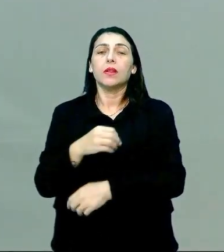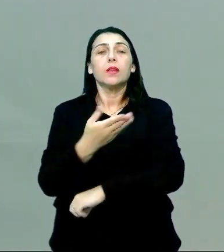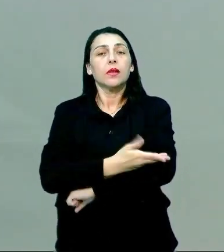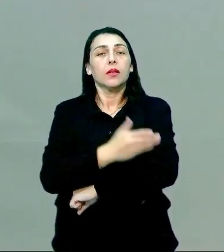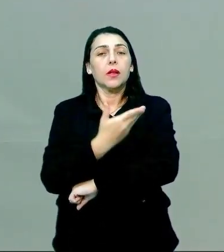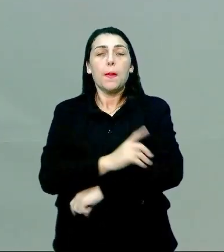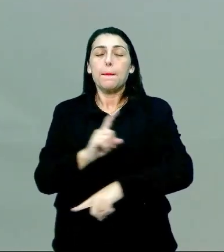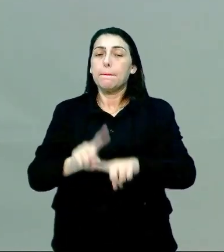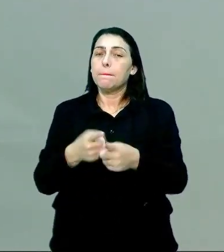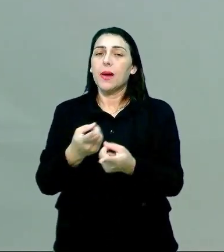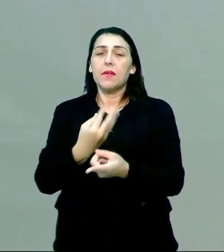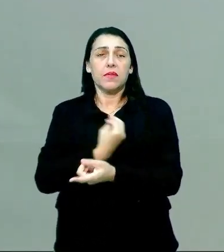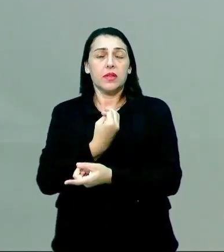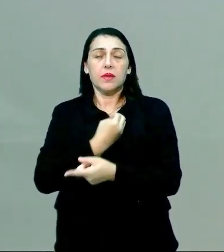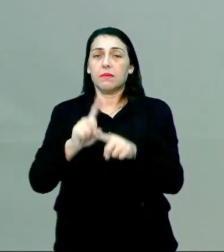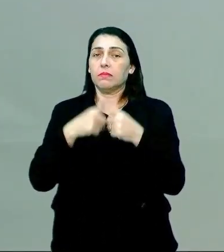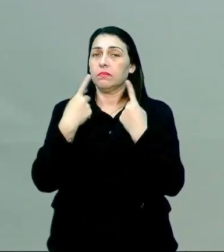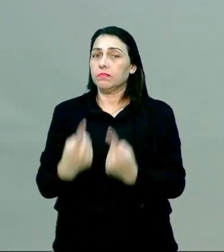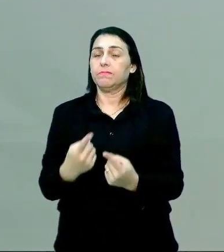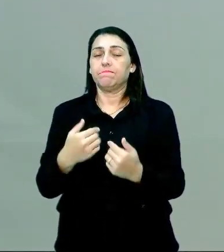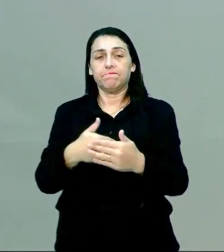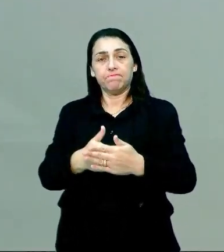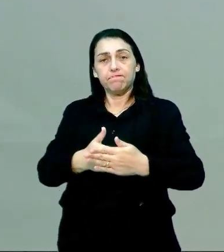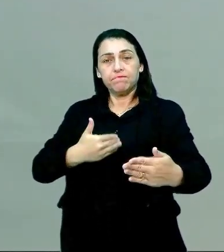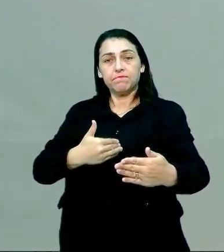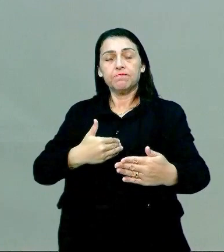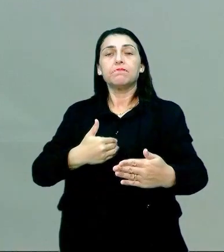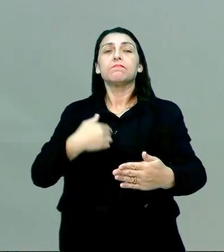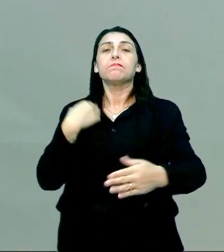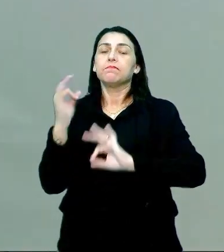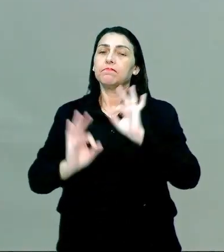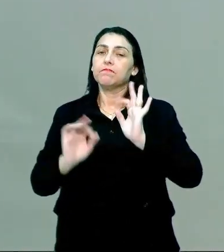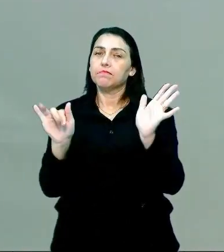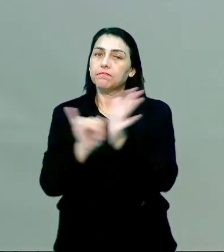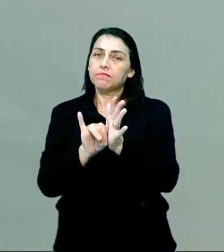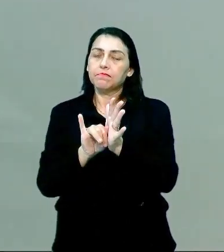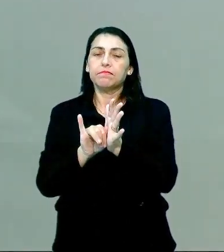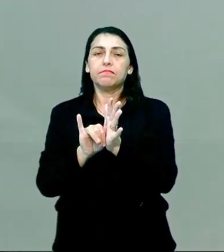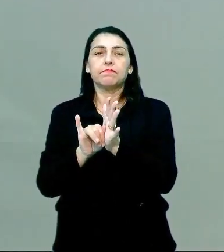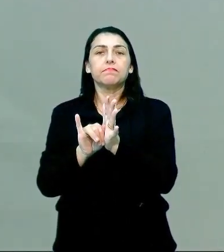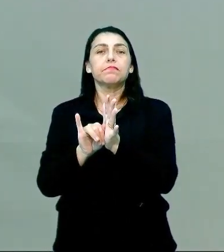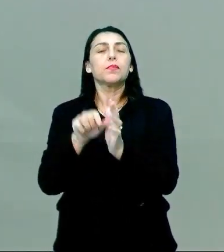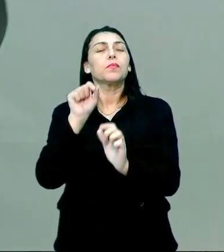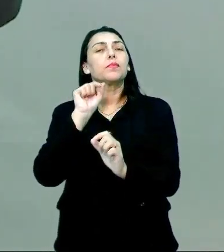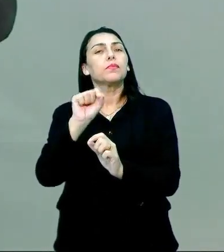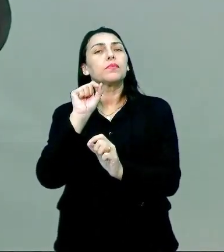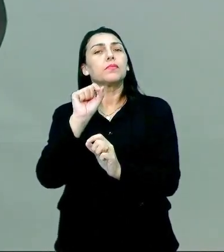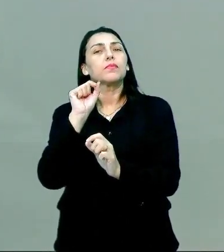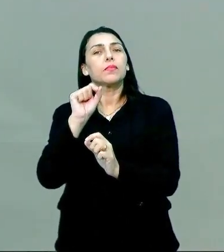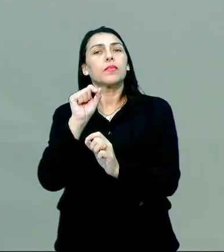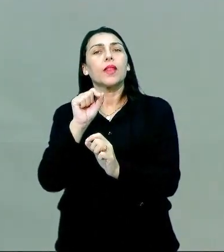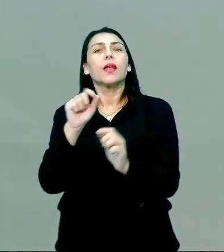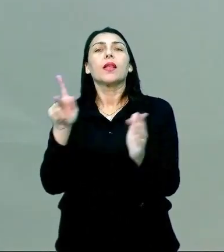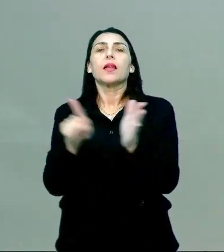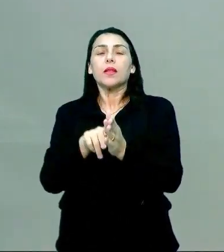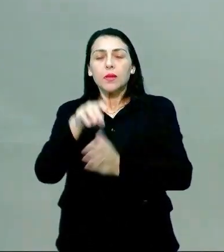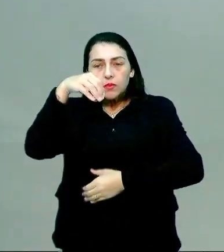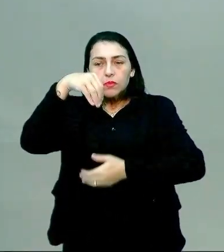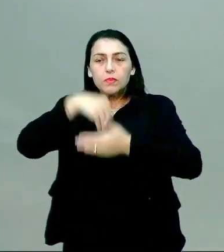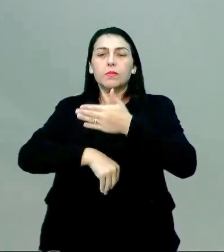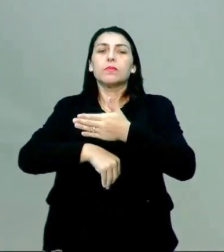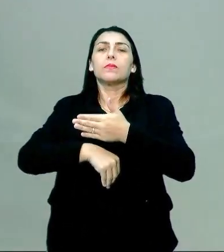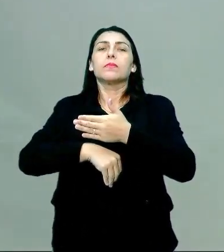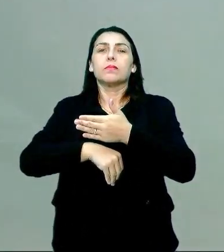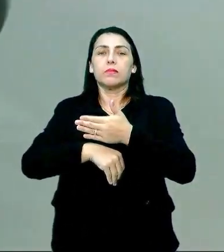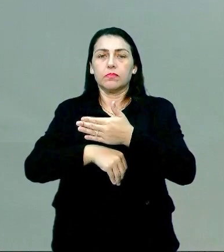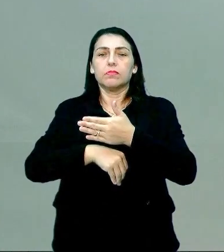não acessa por justamente esse distanciamento da nossa construção identitária. A gente não vislumbra, mas e isso está